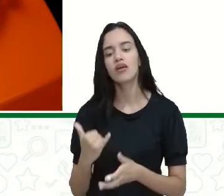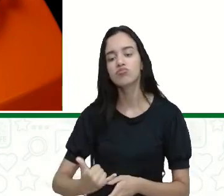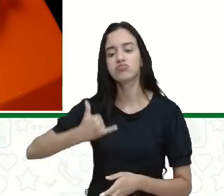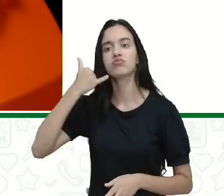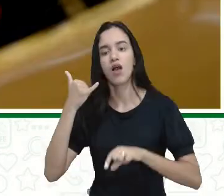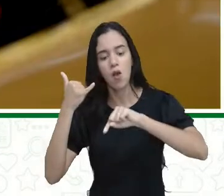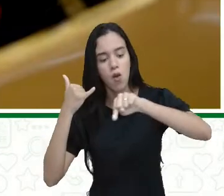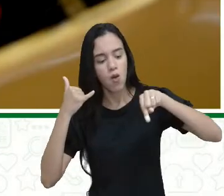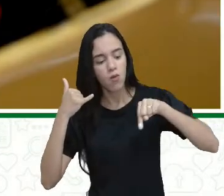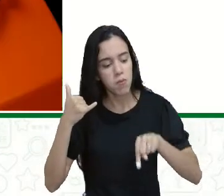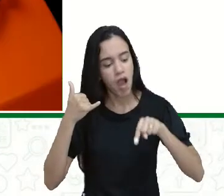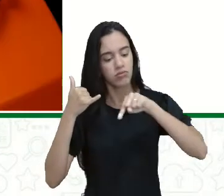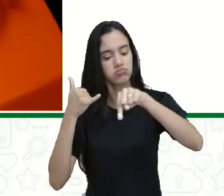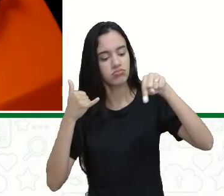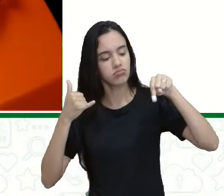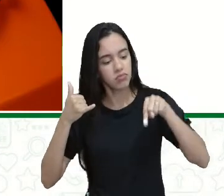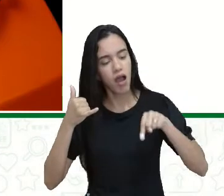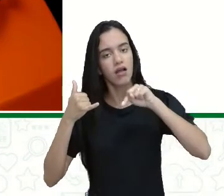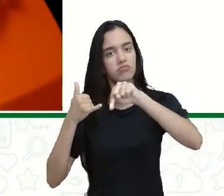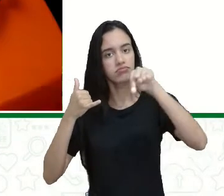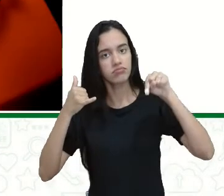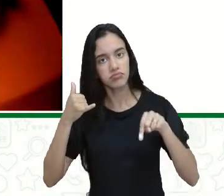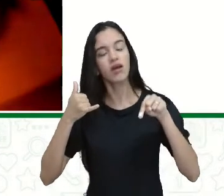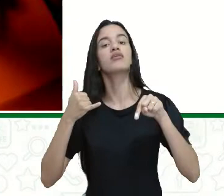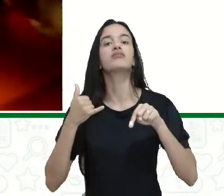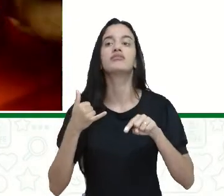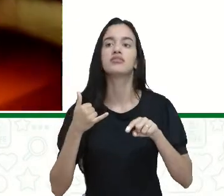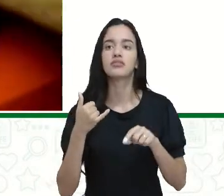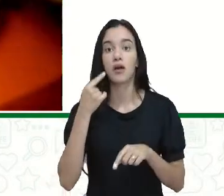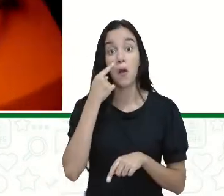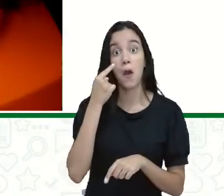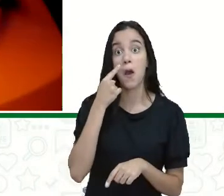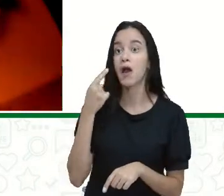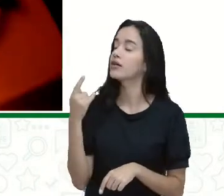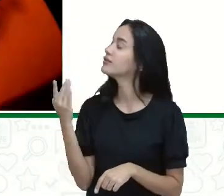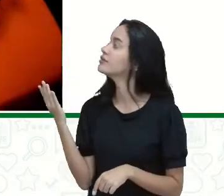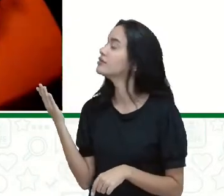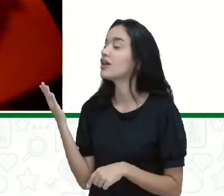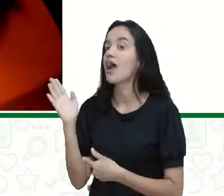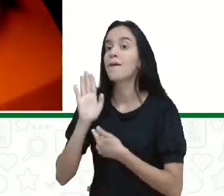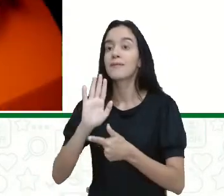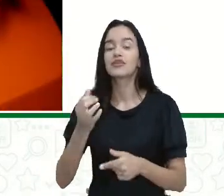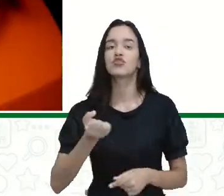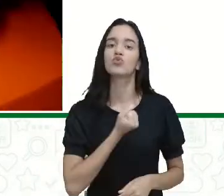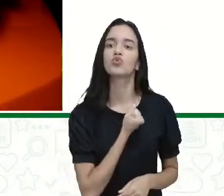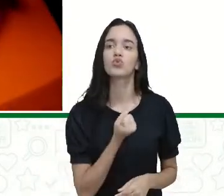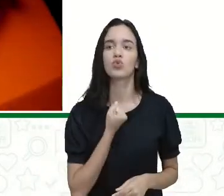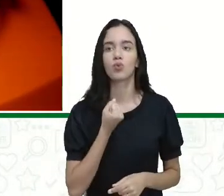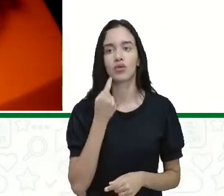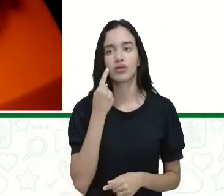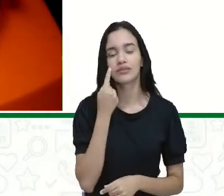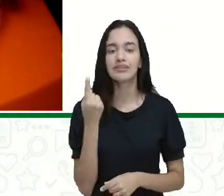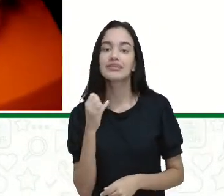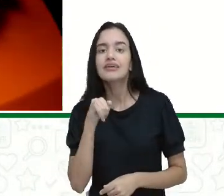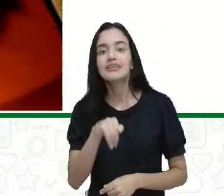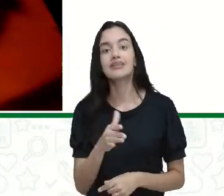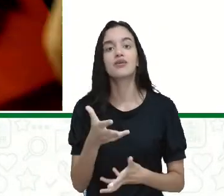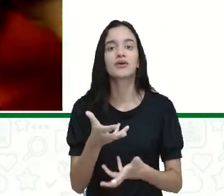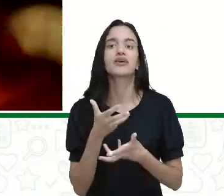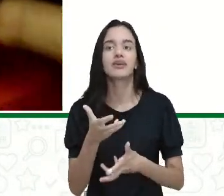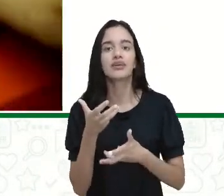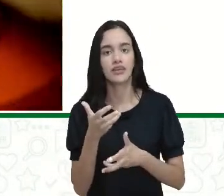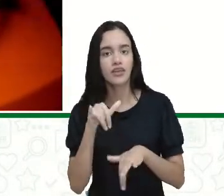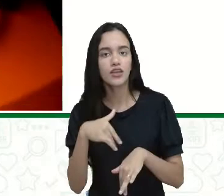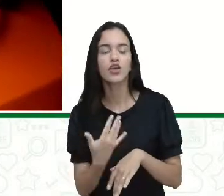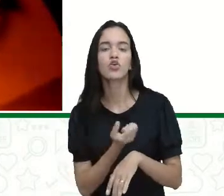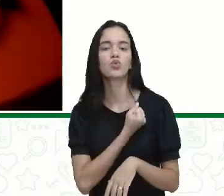né, várias vezes, e ele aparecia aí o número que a gente queria. Olha, se eu queria o número 1, eu colocava o número 1